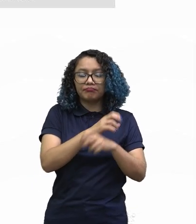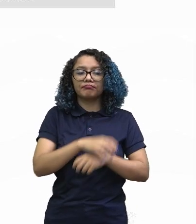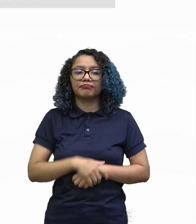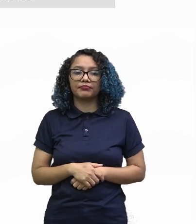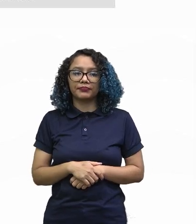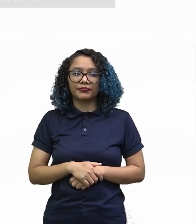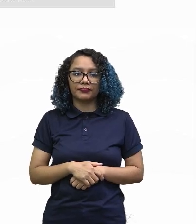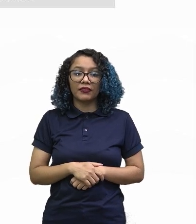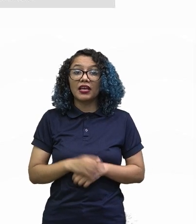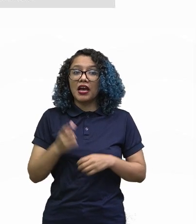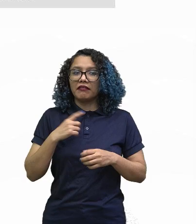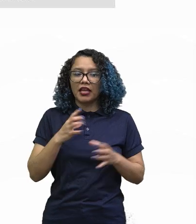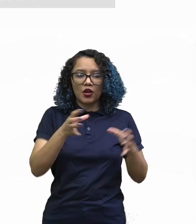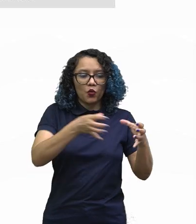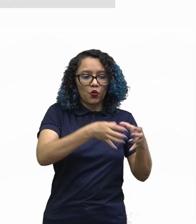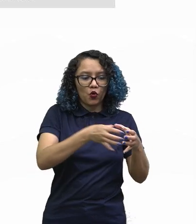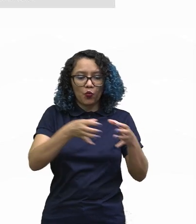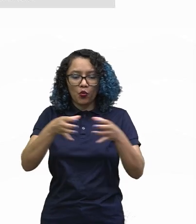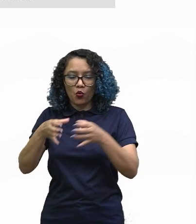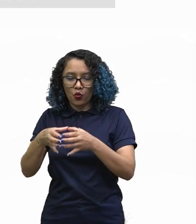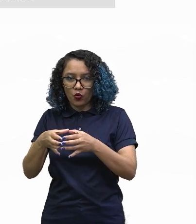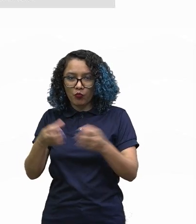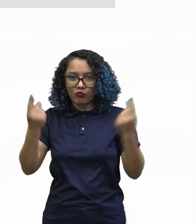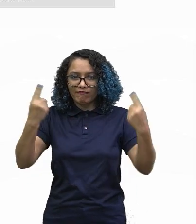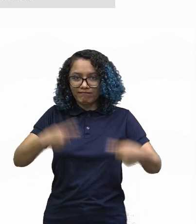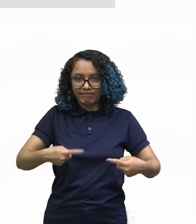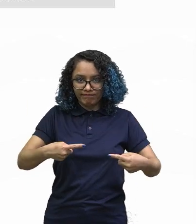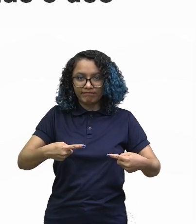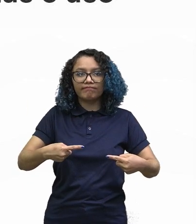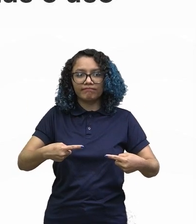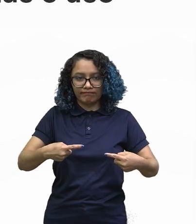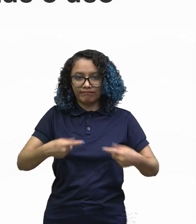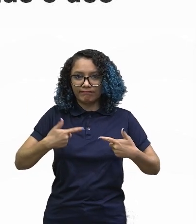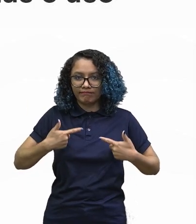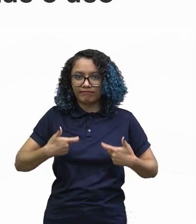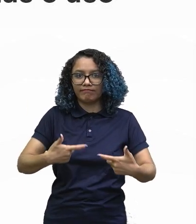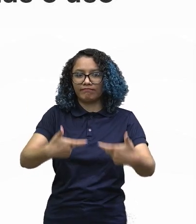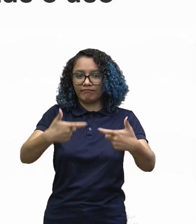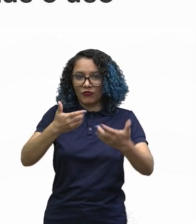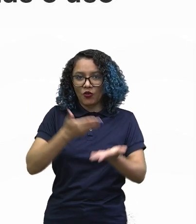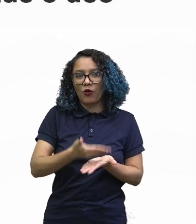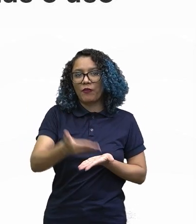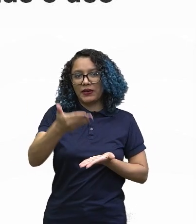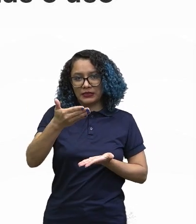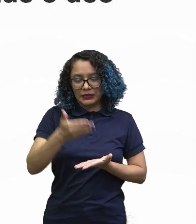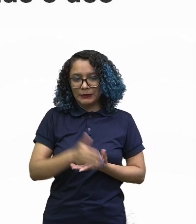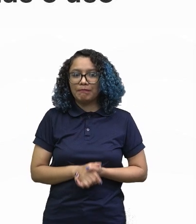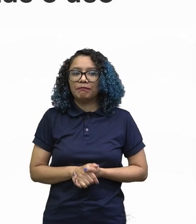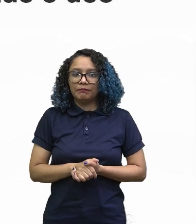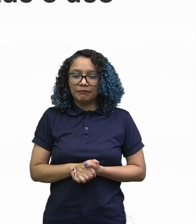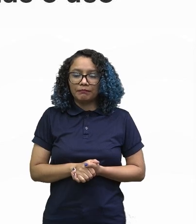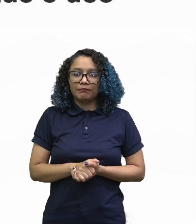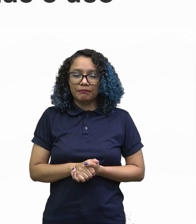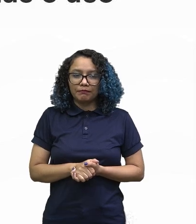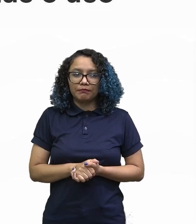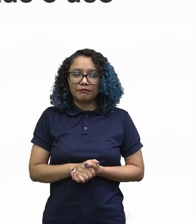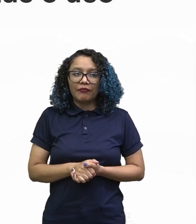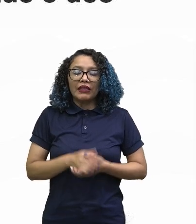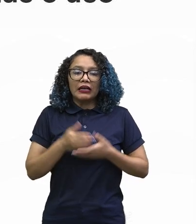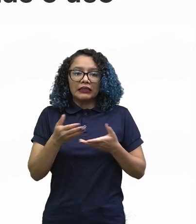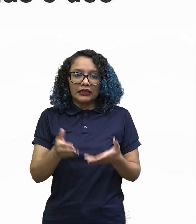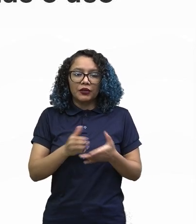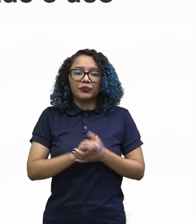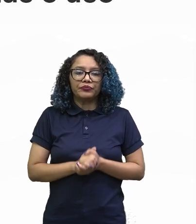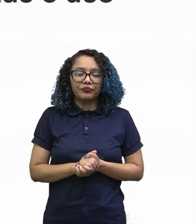ter blocos rivais que vão entrar em ação. E aí inicia-se a Grande Guerra. Tal guerra vai